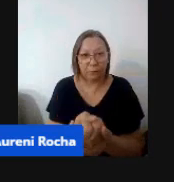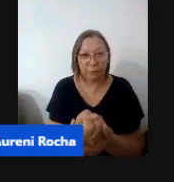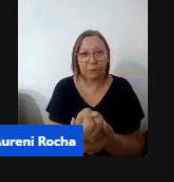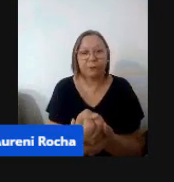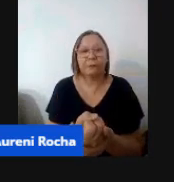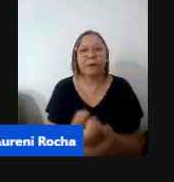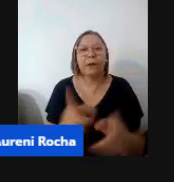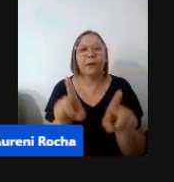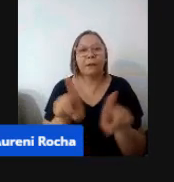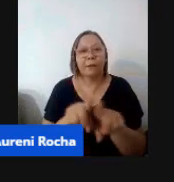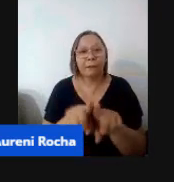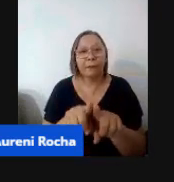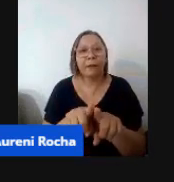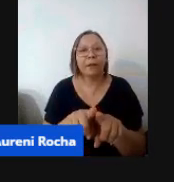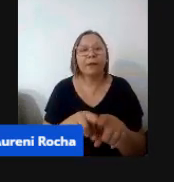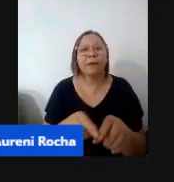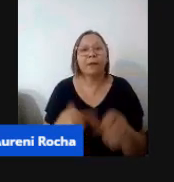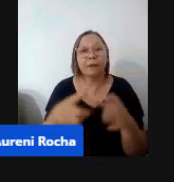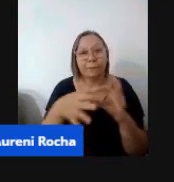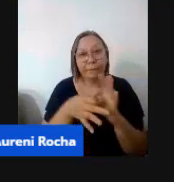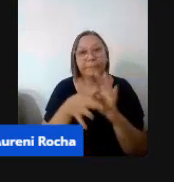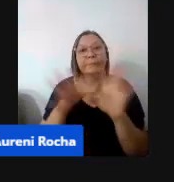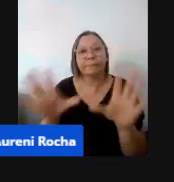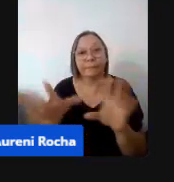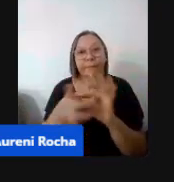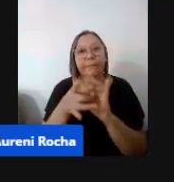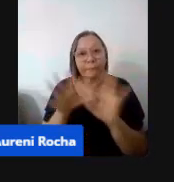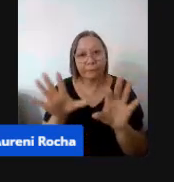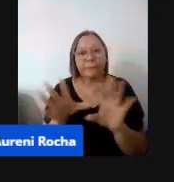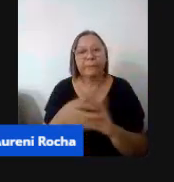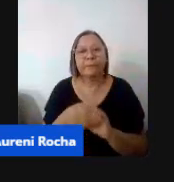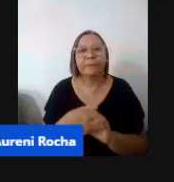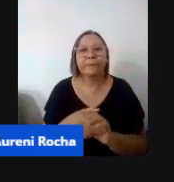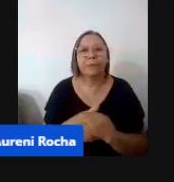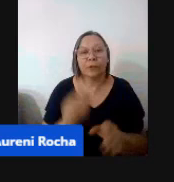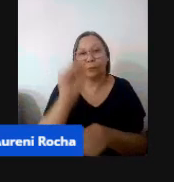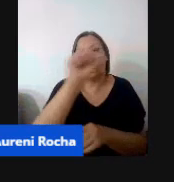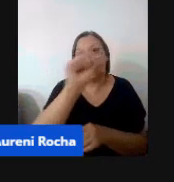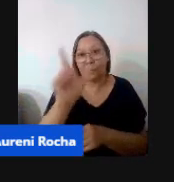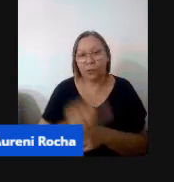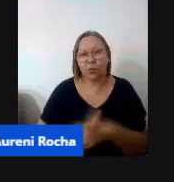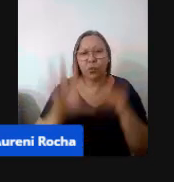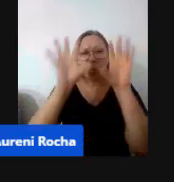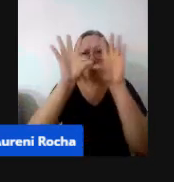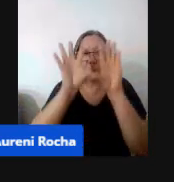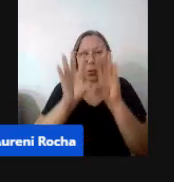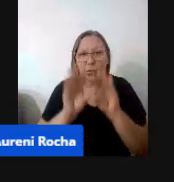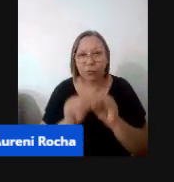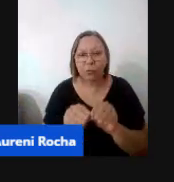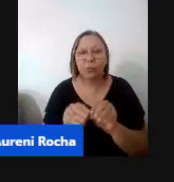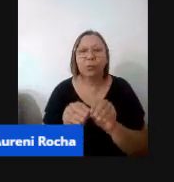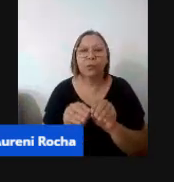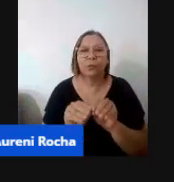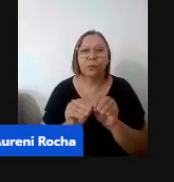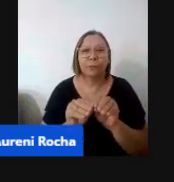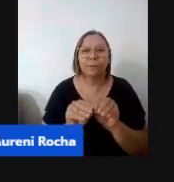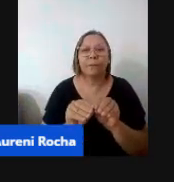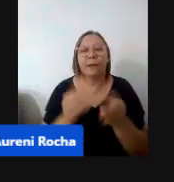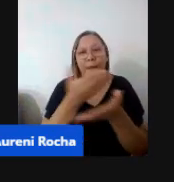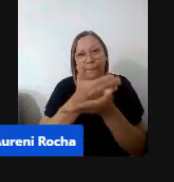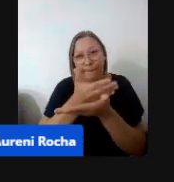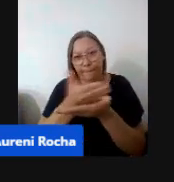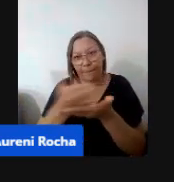me disponibiliza, tá? Então, eu vou colocar aqui esse azul escuro, por exemplo, vou clicar e aí eu posso começar a minha